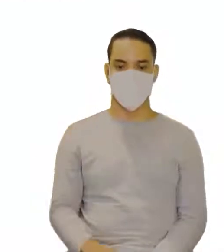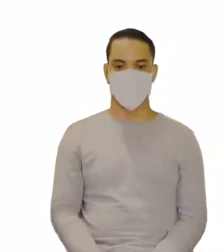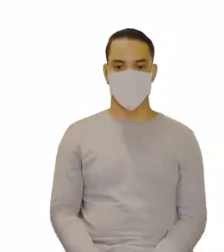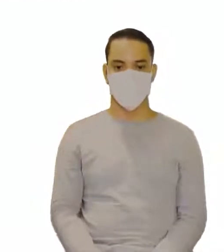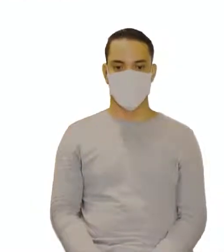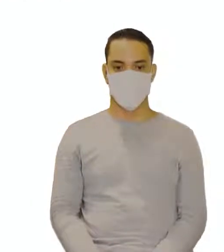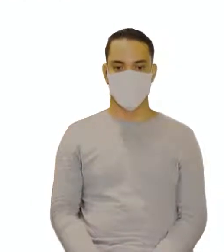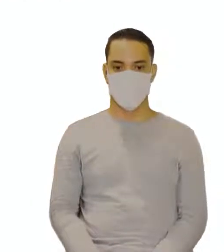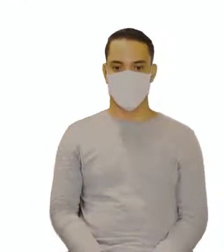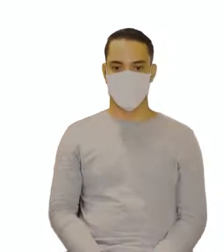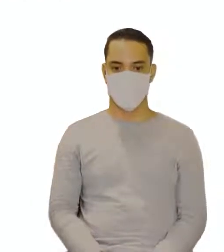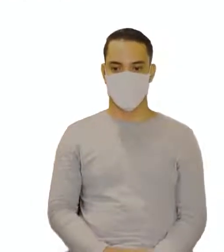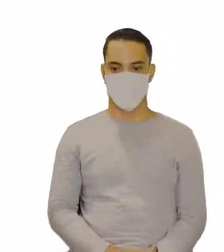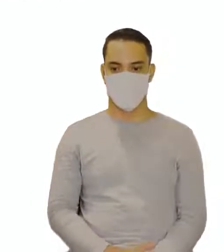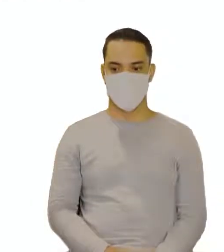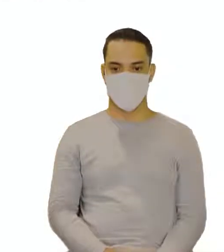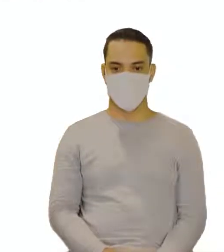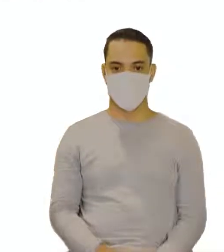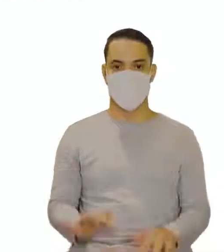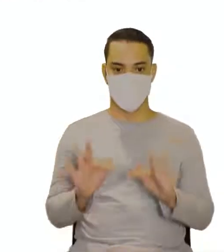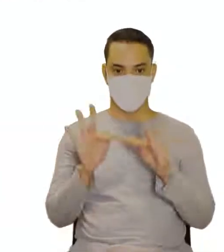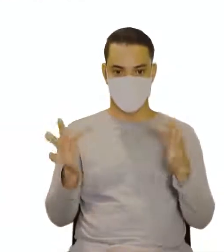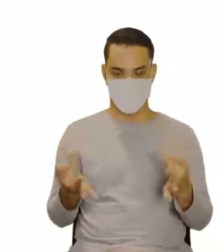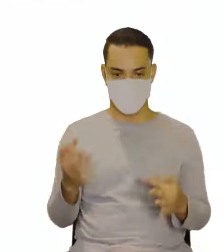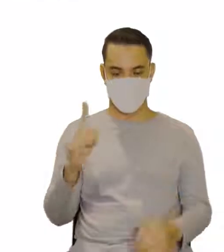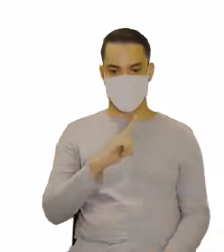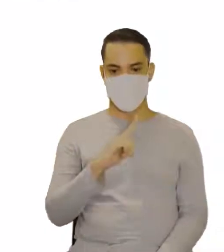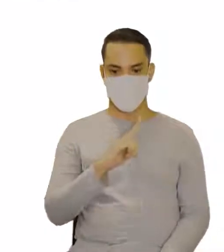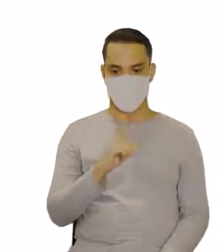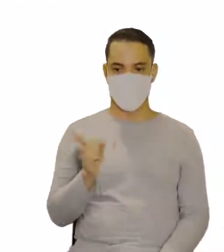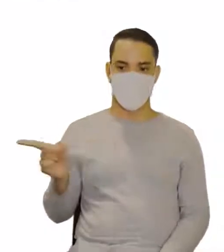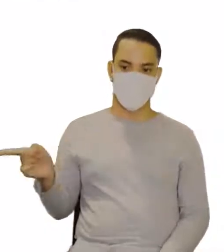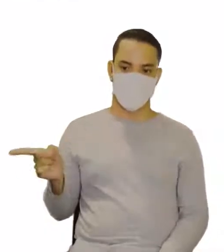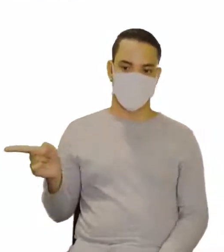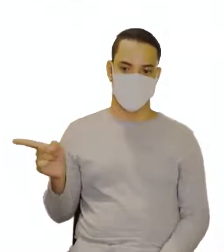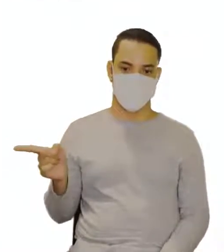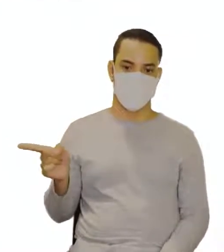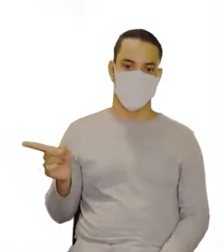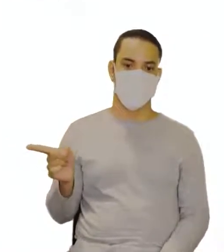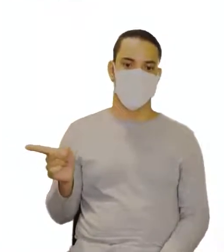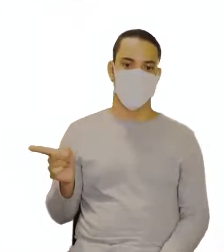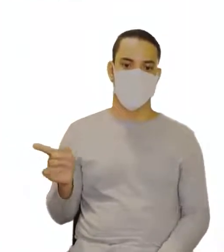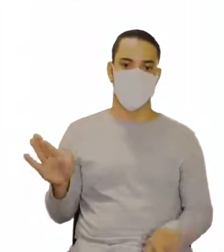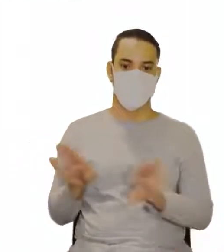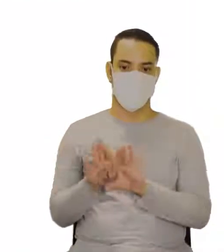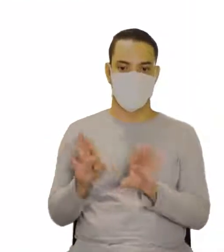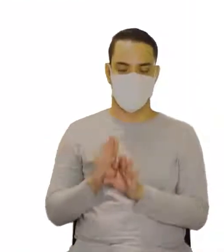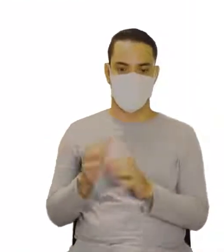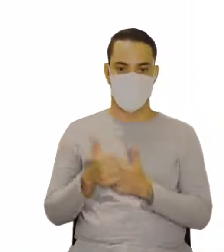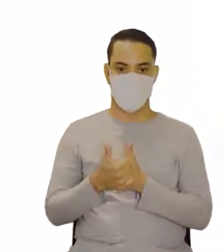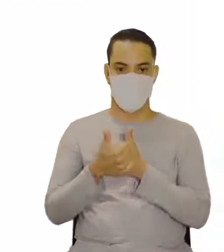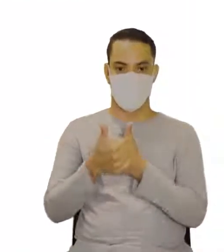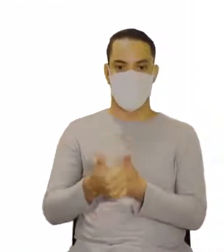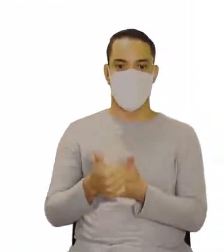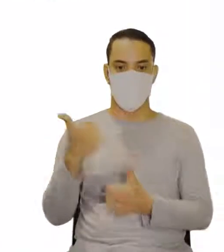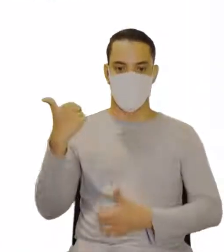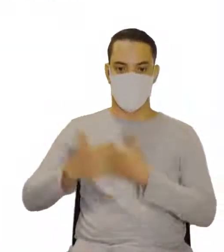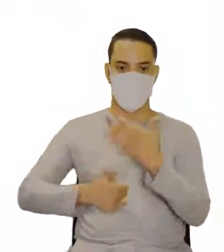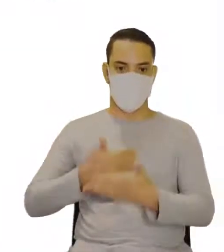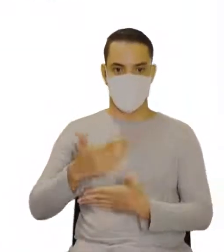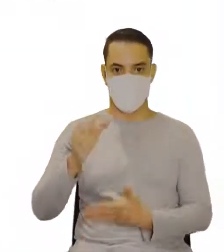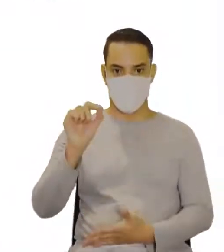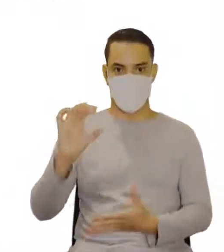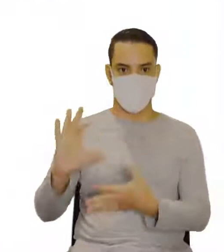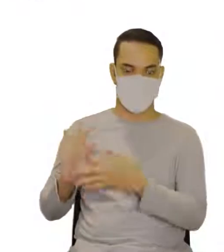ok? É um gerador simples, está aqui a resistência, uma resistência aqui, e ele é percorrido aqui por uma corrente. Eu